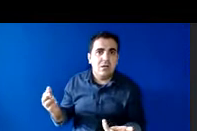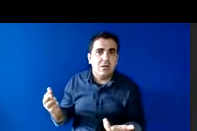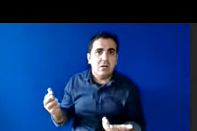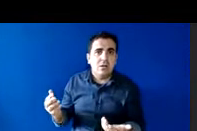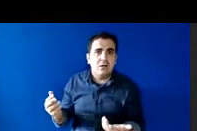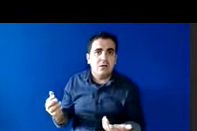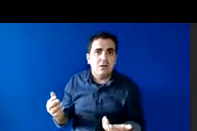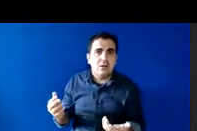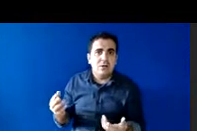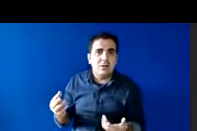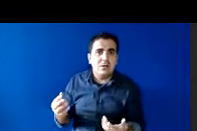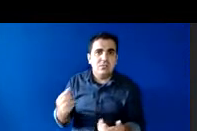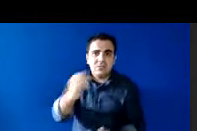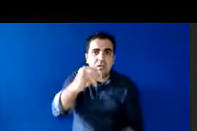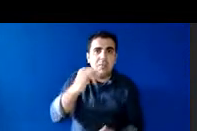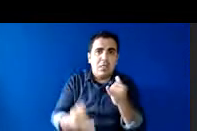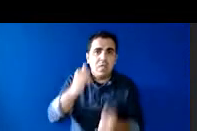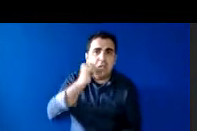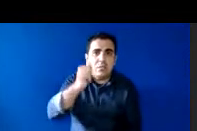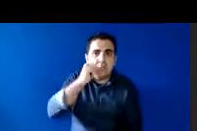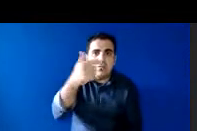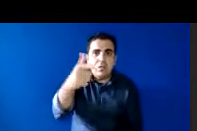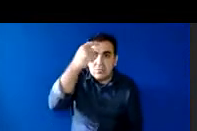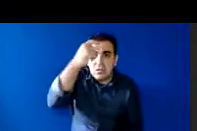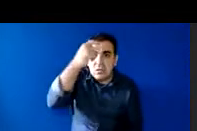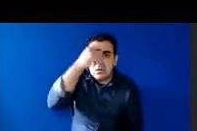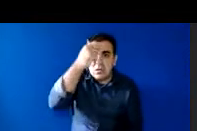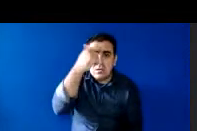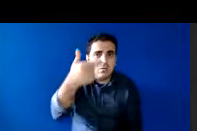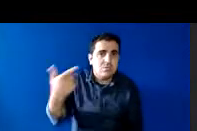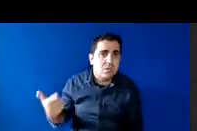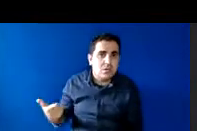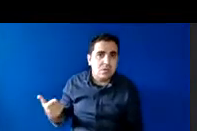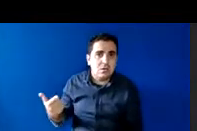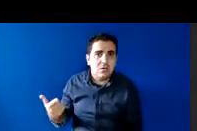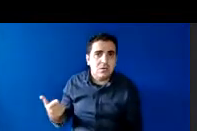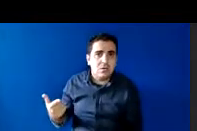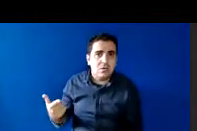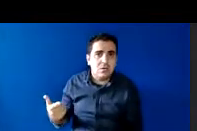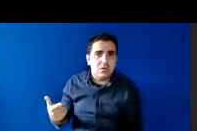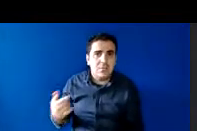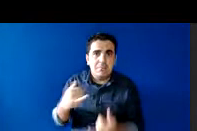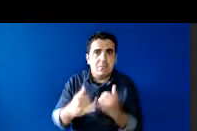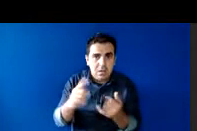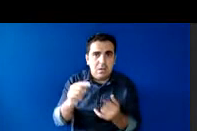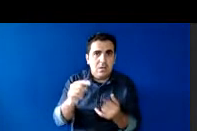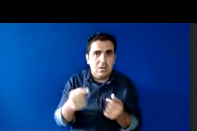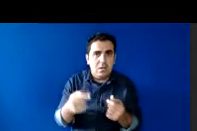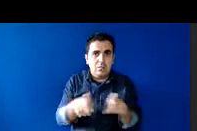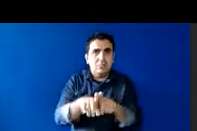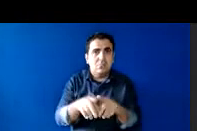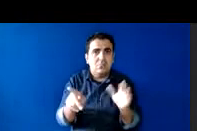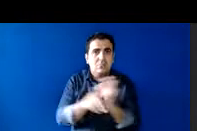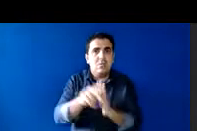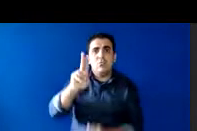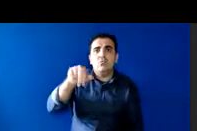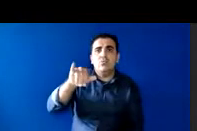suas faculdades mentais, autônoma, né, que tem um convênio de saúde, uma